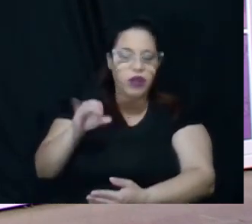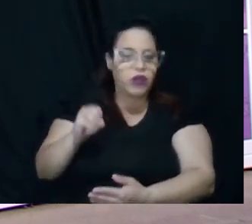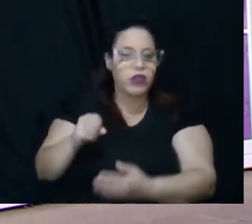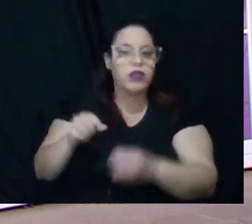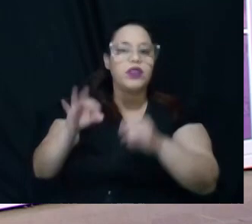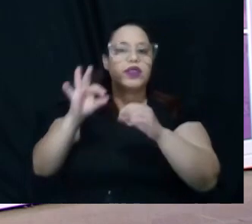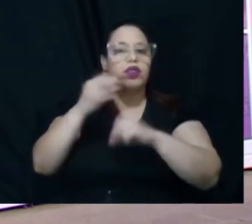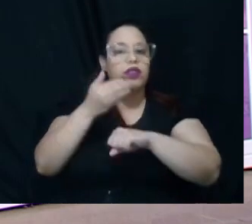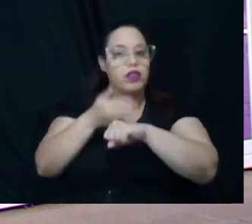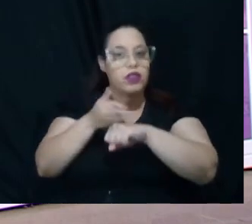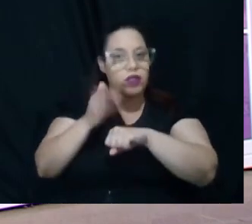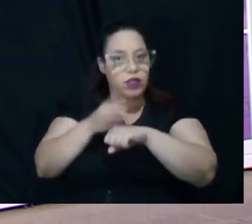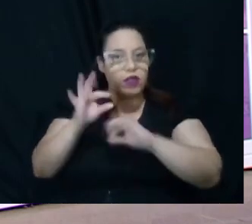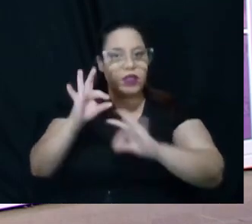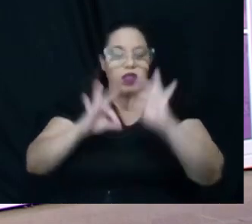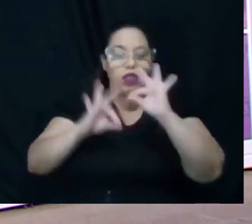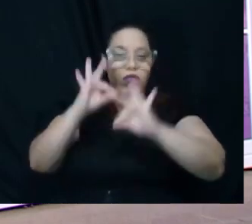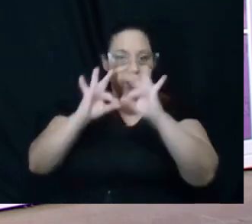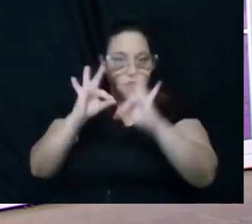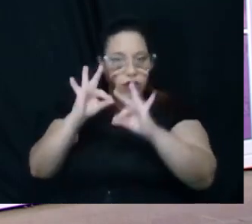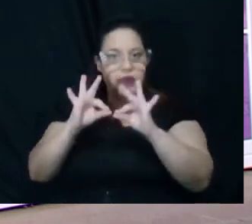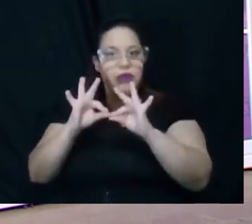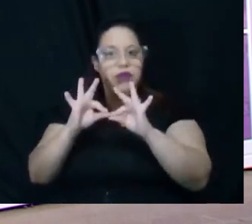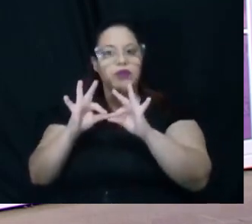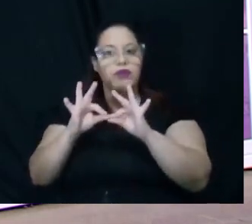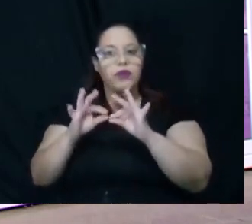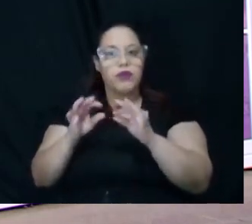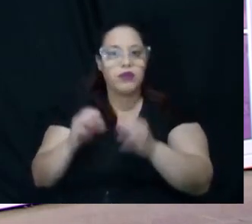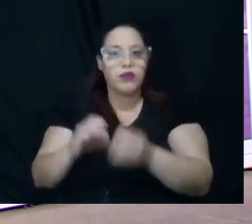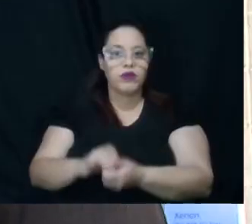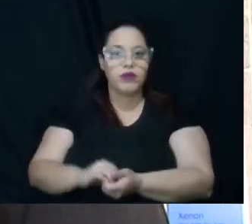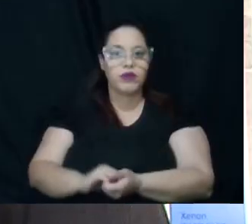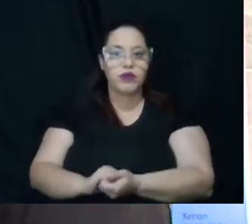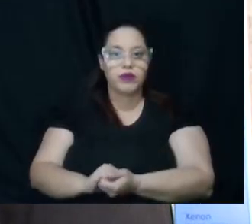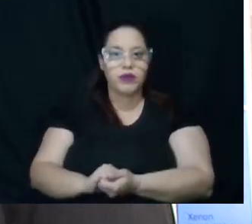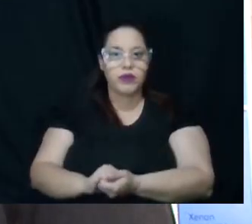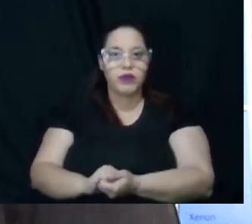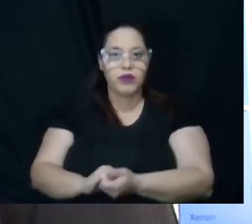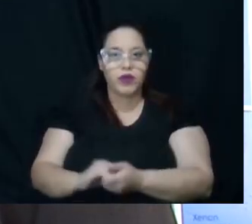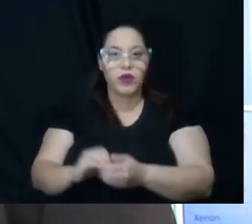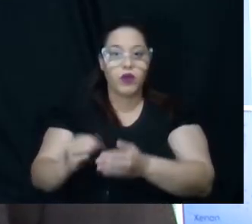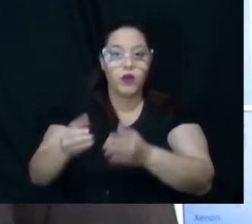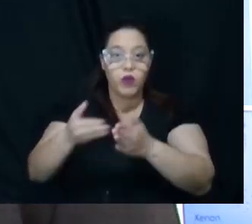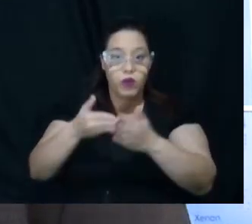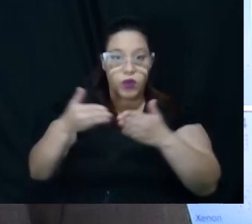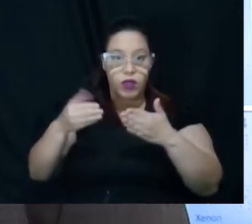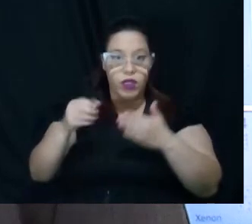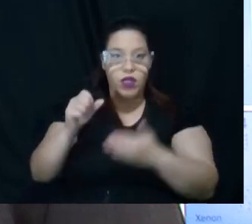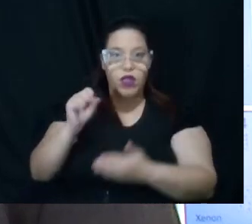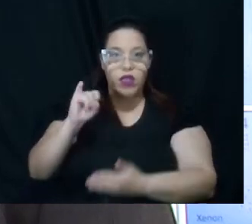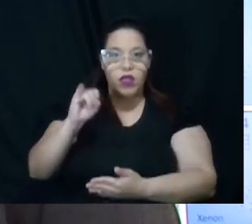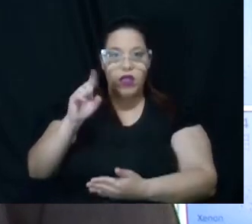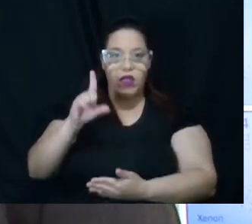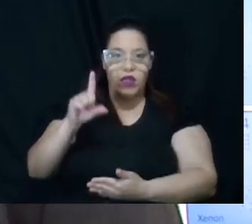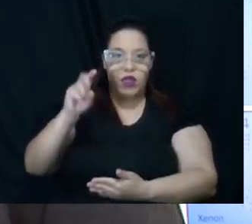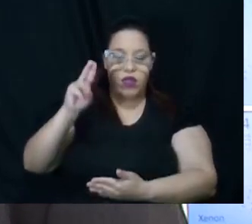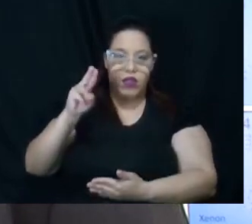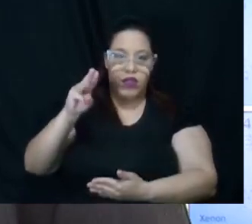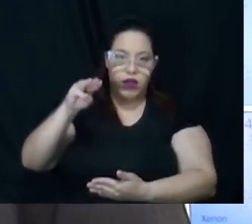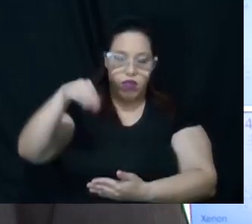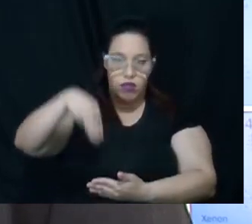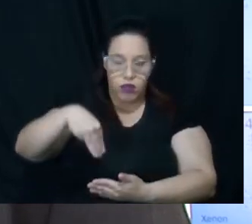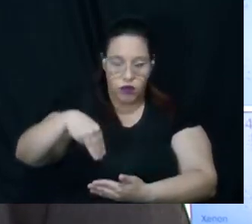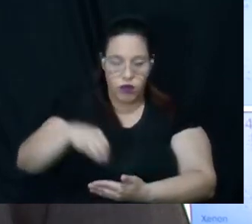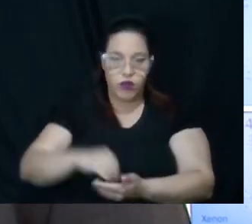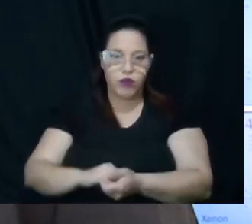tem as partes teóricas então aqui a integração realmente desses meninos aqui um dos pilares da ilon é a a